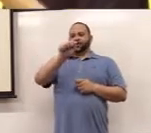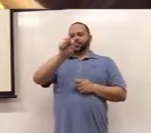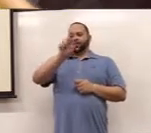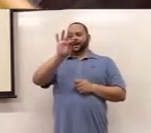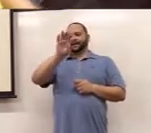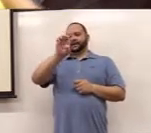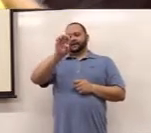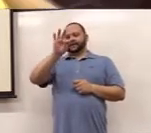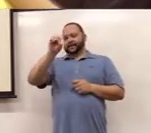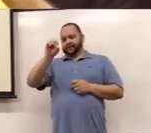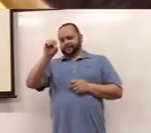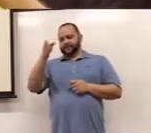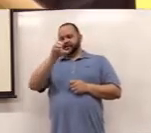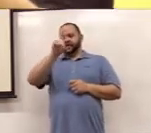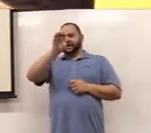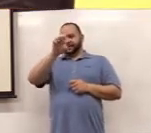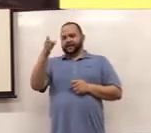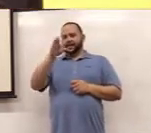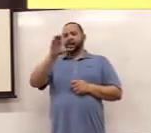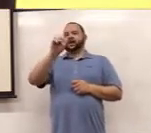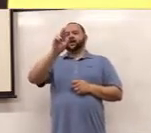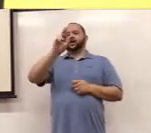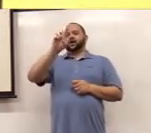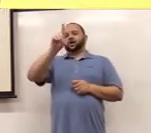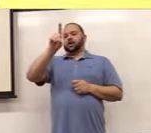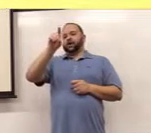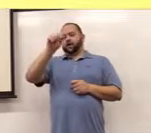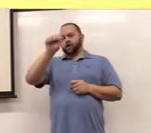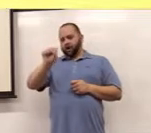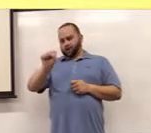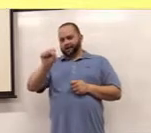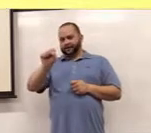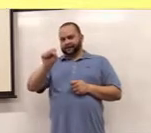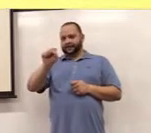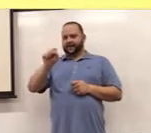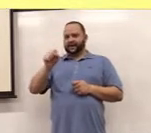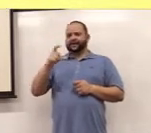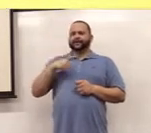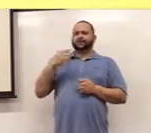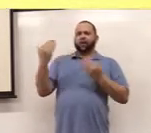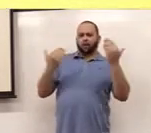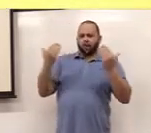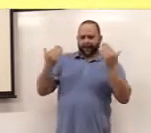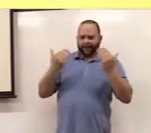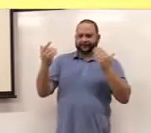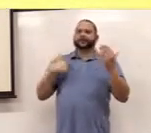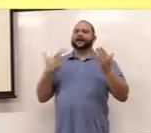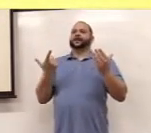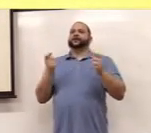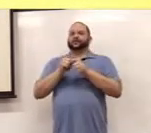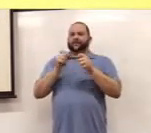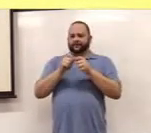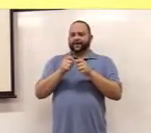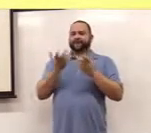são, todos eles são excepcionais, mas alguns a gente diz assim que estão muitos anos à frente estilisticamente do que ele